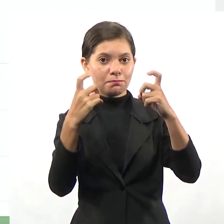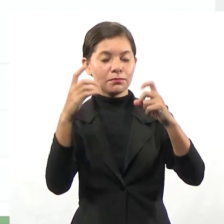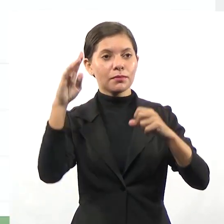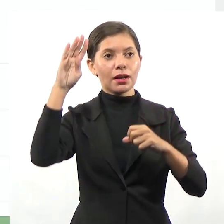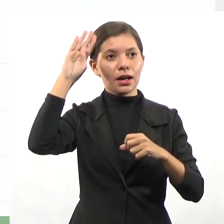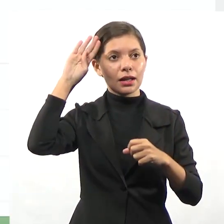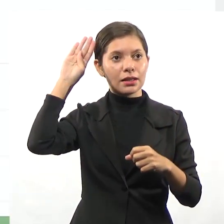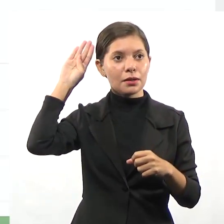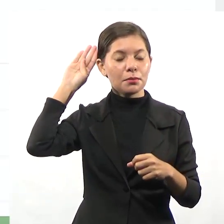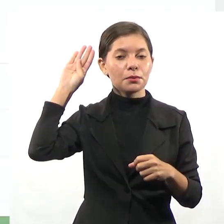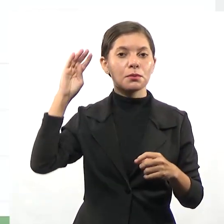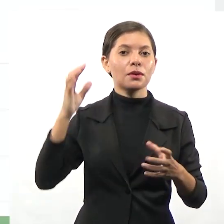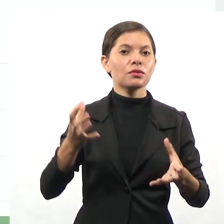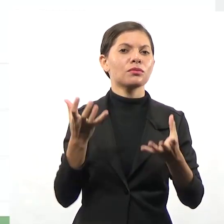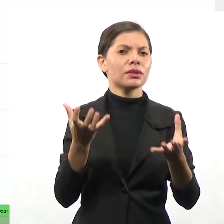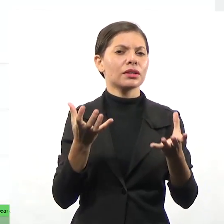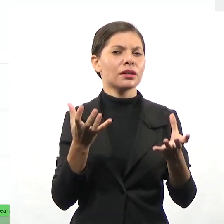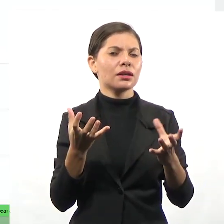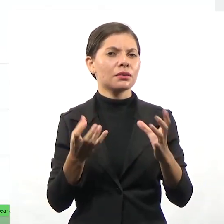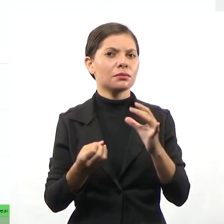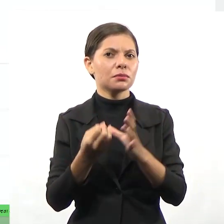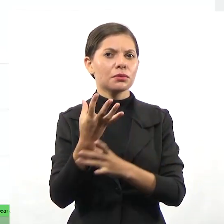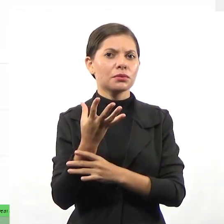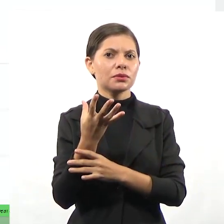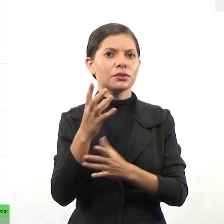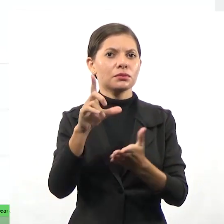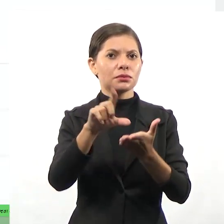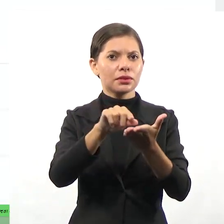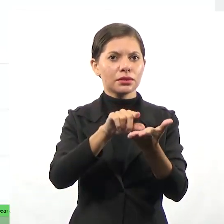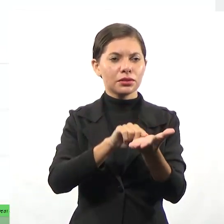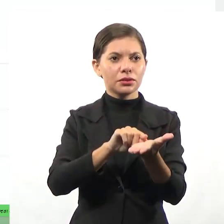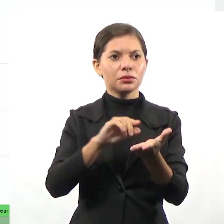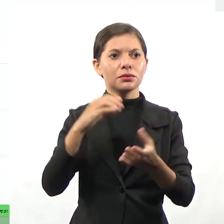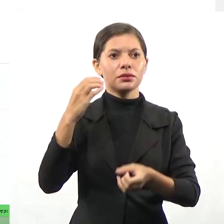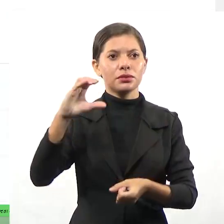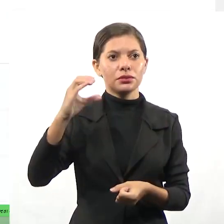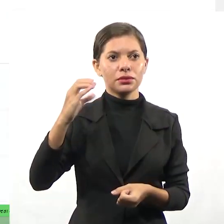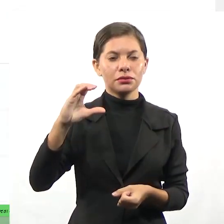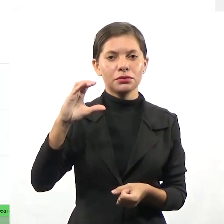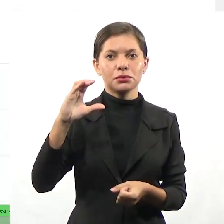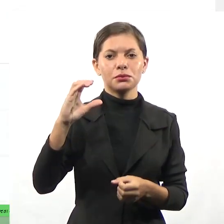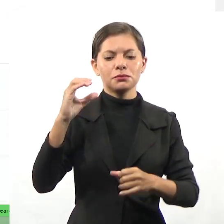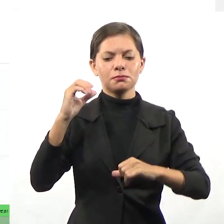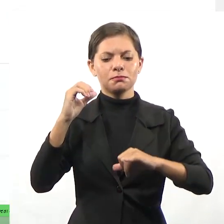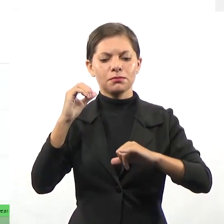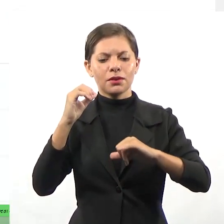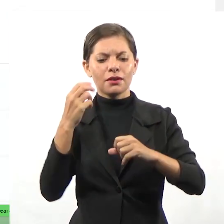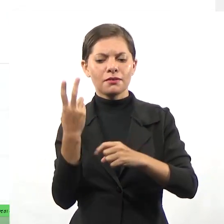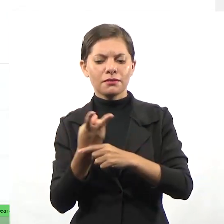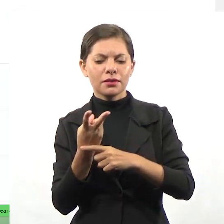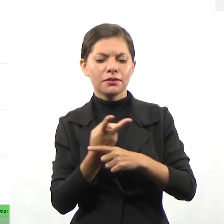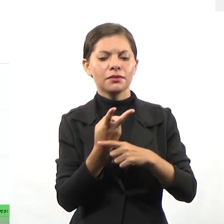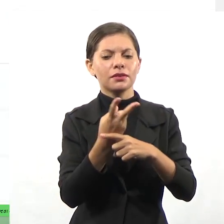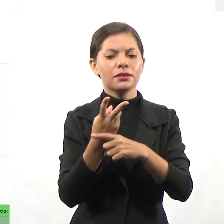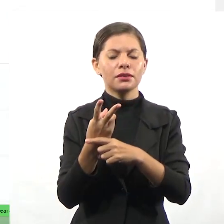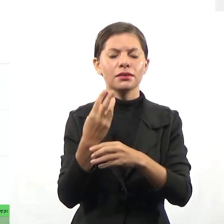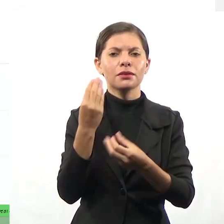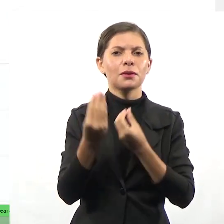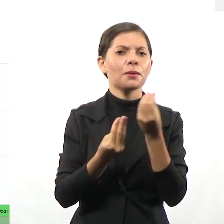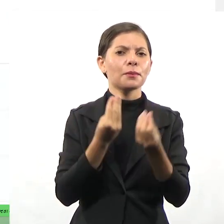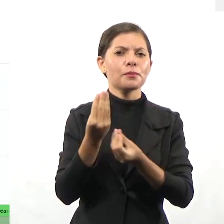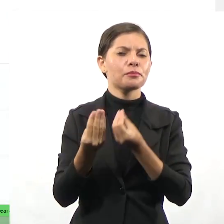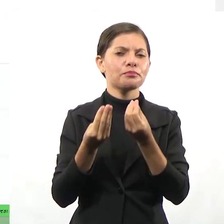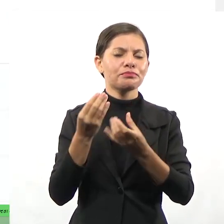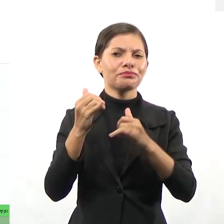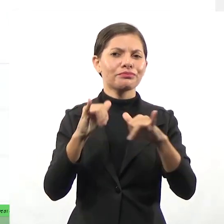como que estão publicações acerca do teu tema é interessante. Olha, é um tema que deixou de ser pesquisado, nos últimos anos não